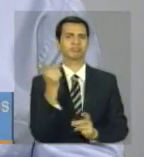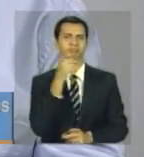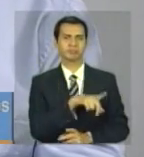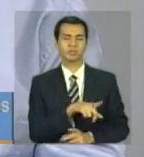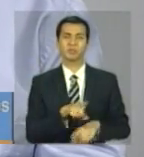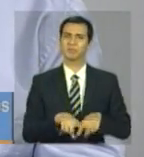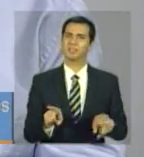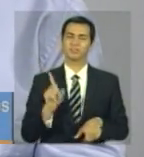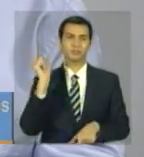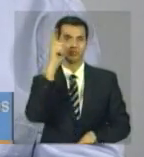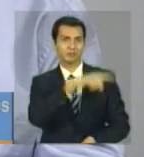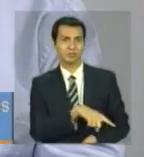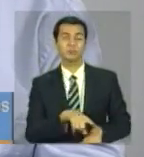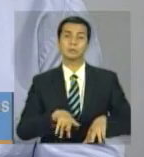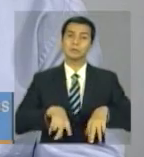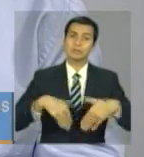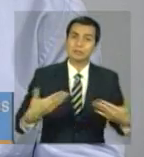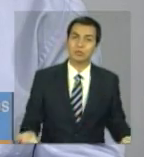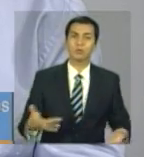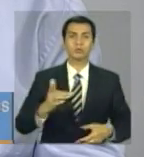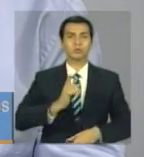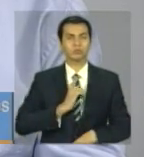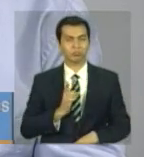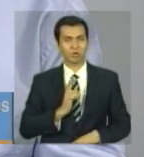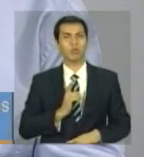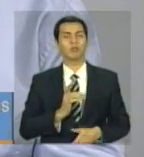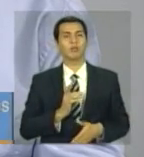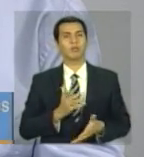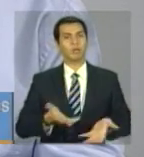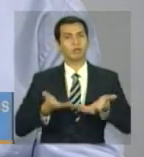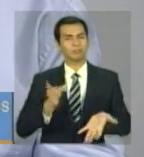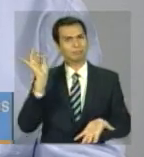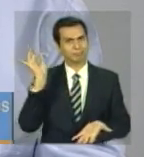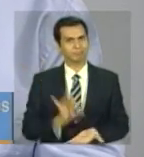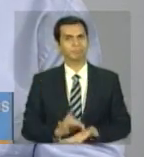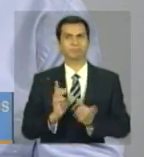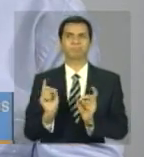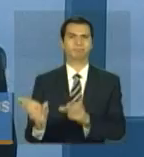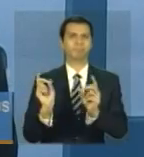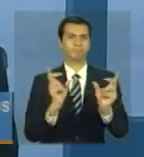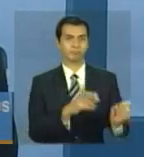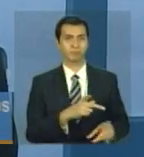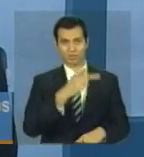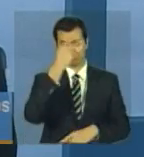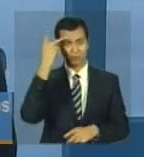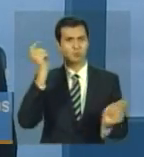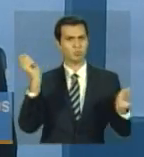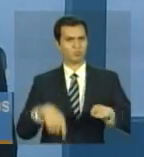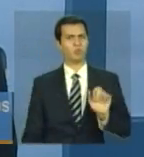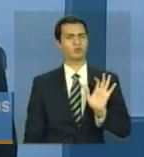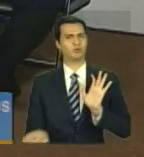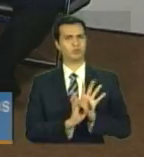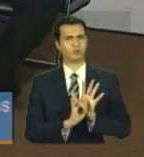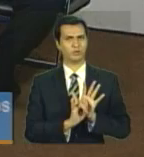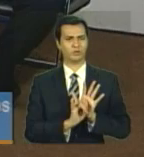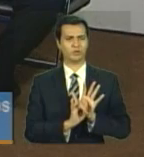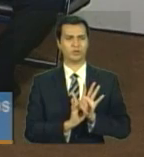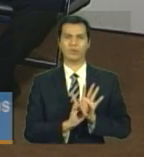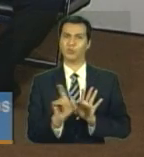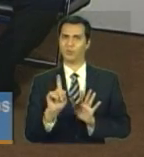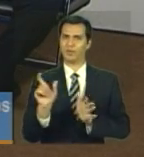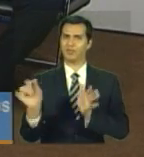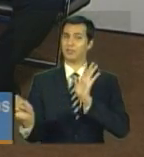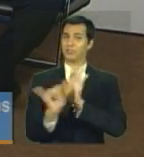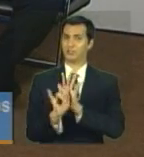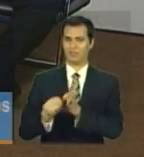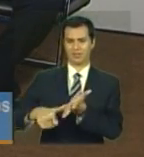precisamos criar esse marco, né, marco legal da agricultura urbana. Da garantia. Garantia, né? Para que aquelas pessoas tenham identidade, né, não só a identidade, o RG,